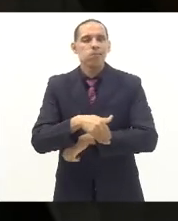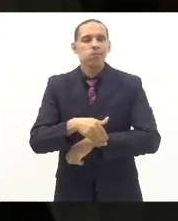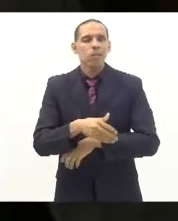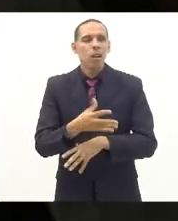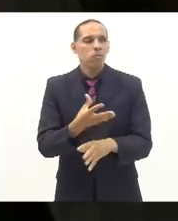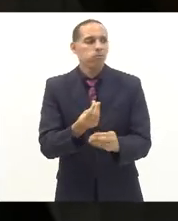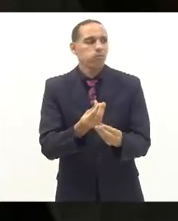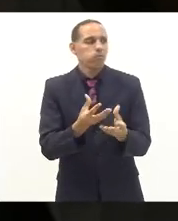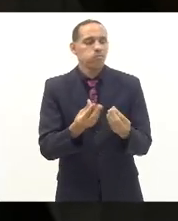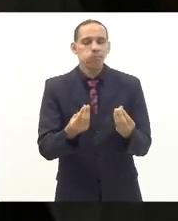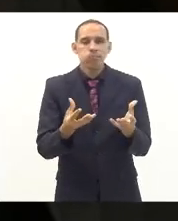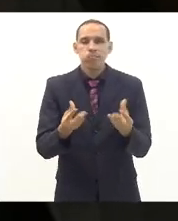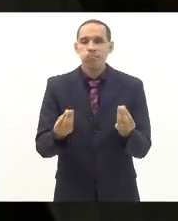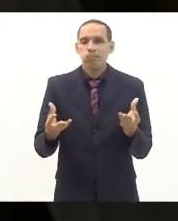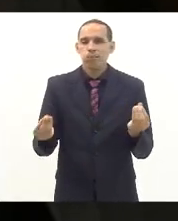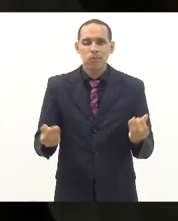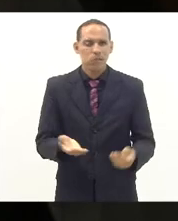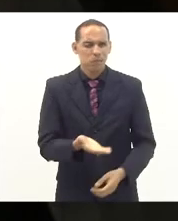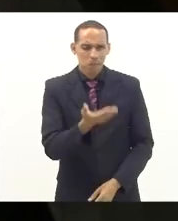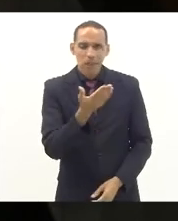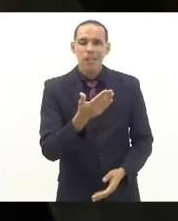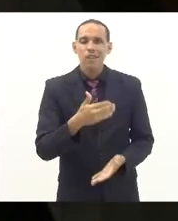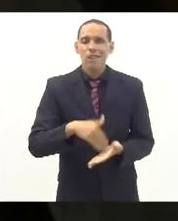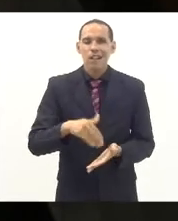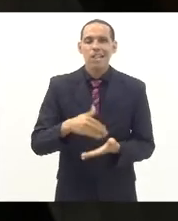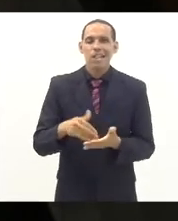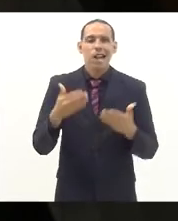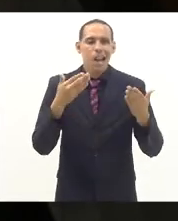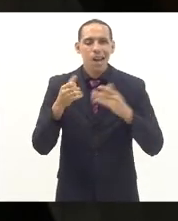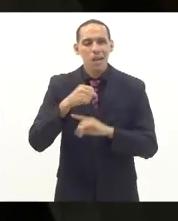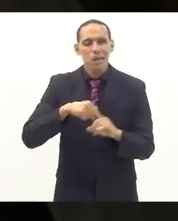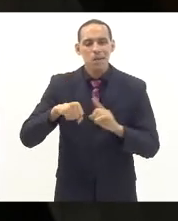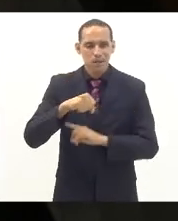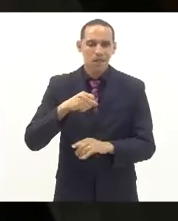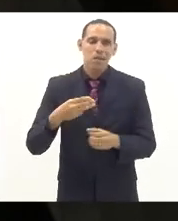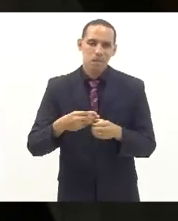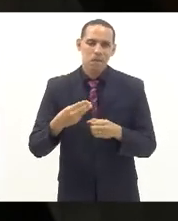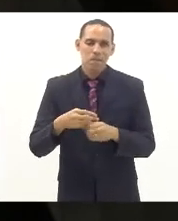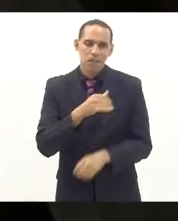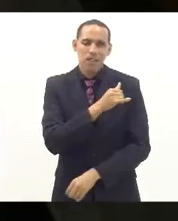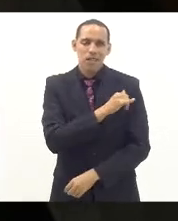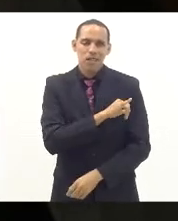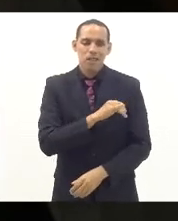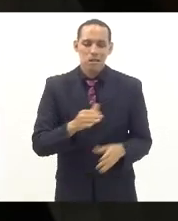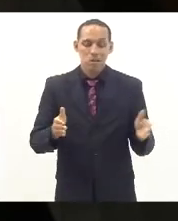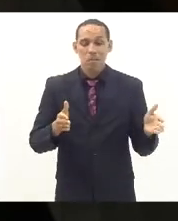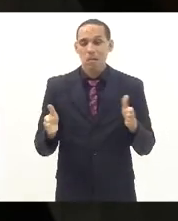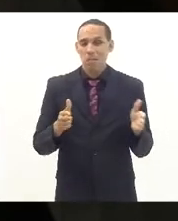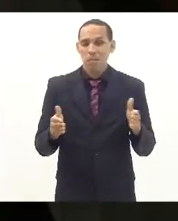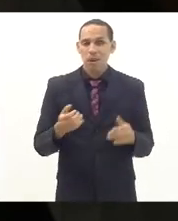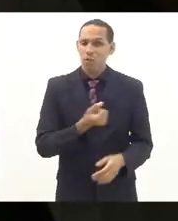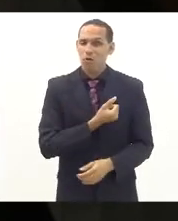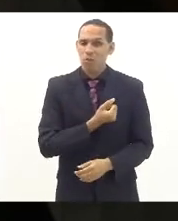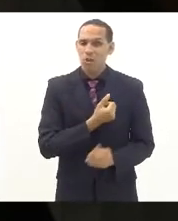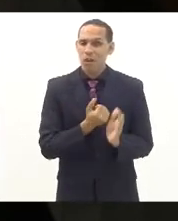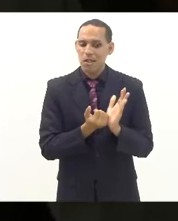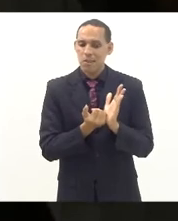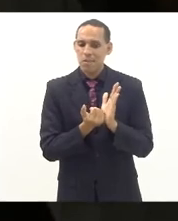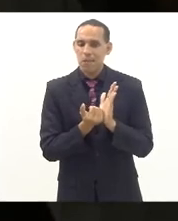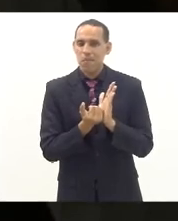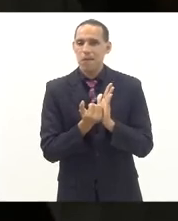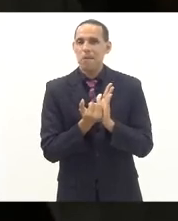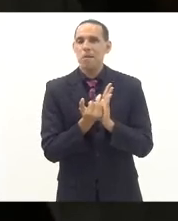vossa excelência foi Secretária de Assistência Social do município do Rio no momento em que esse número já estava